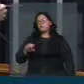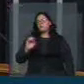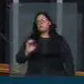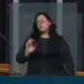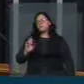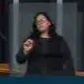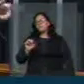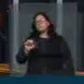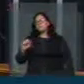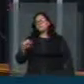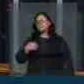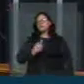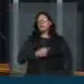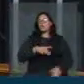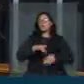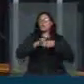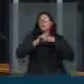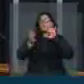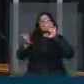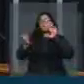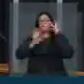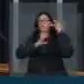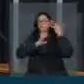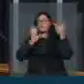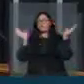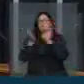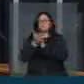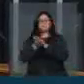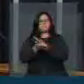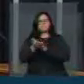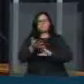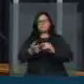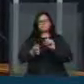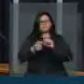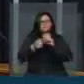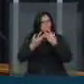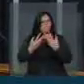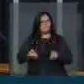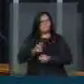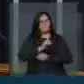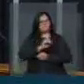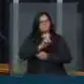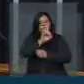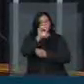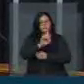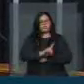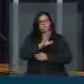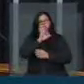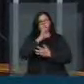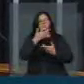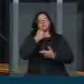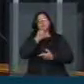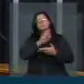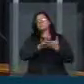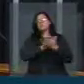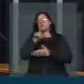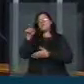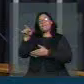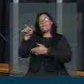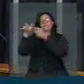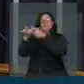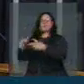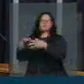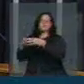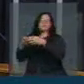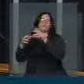líderes se reuniram e decidiram negar a esta casa o direito de decidir sobre uma reforma